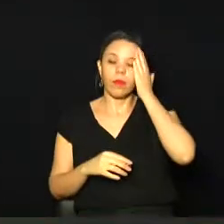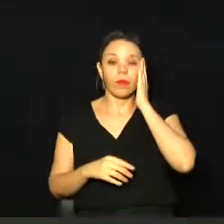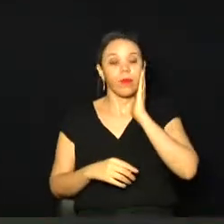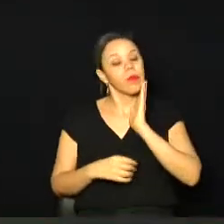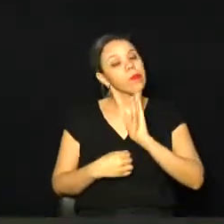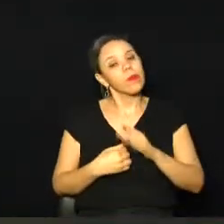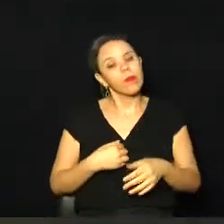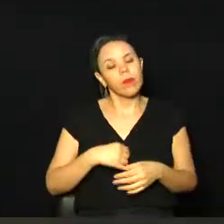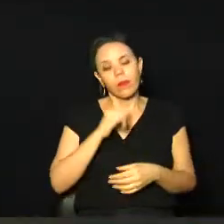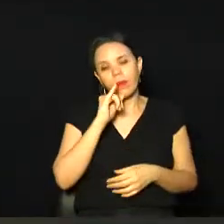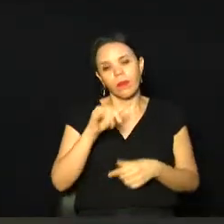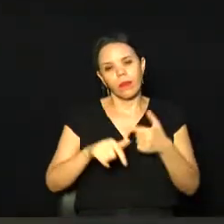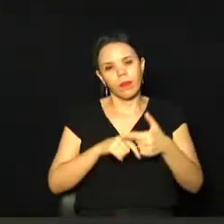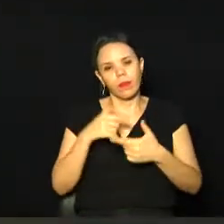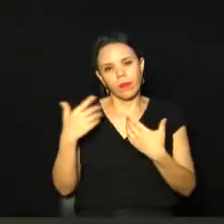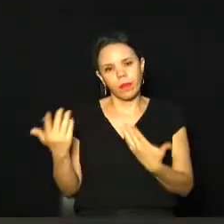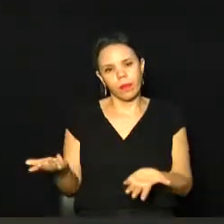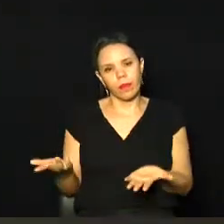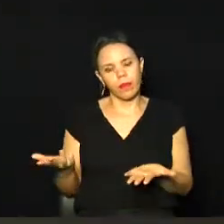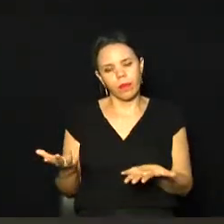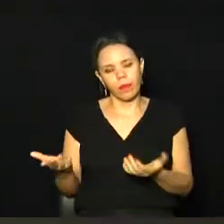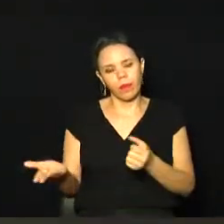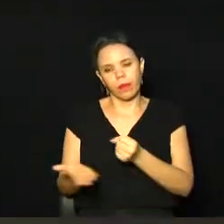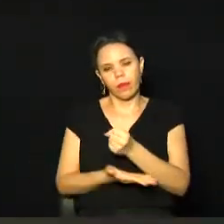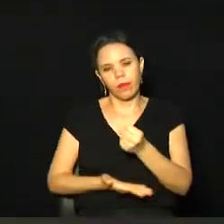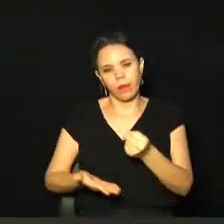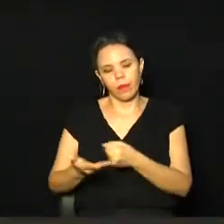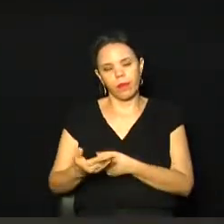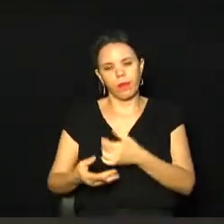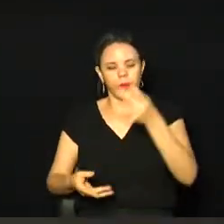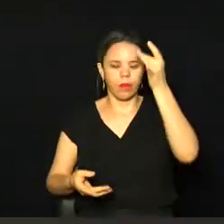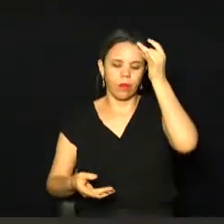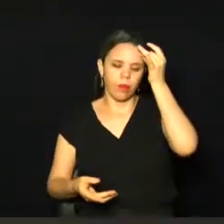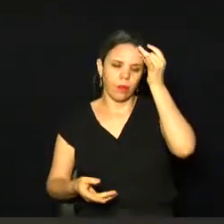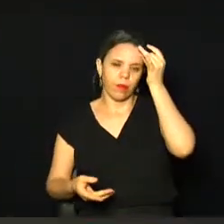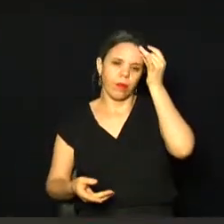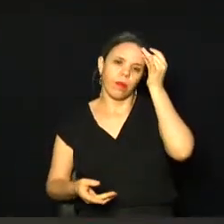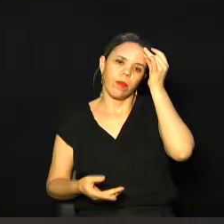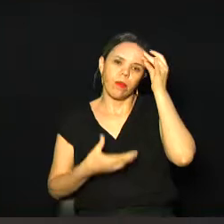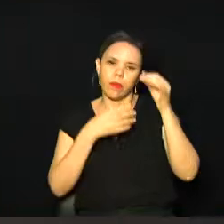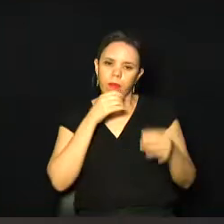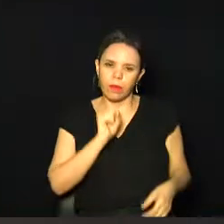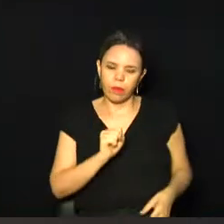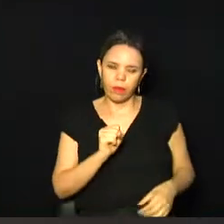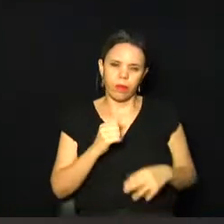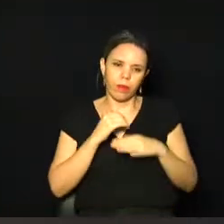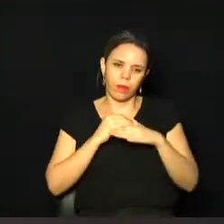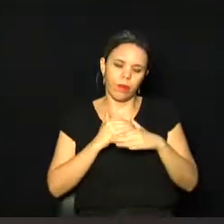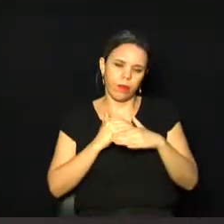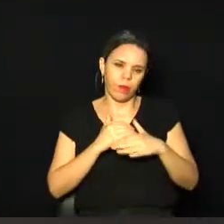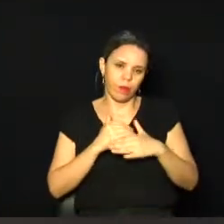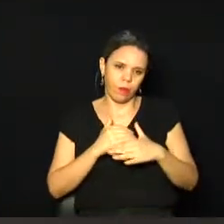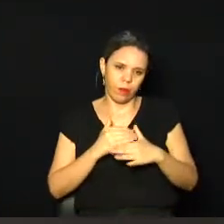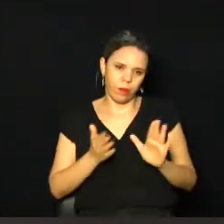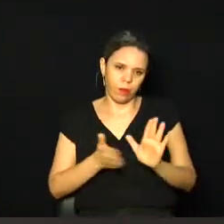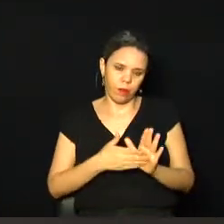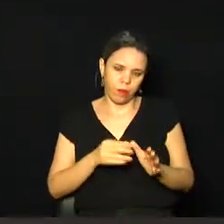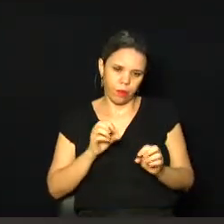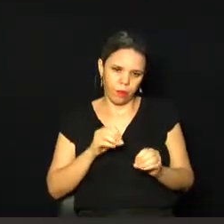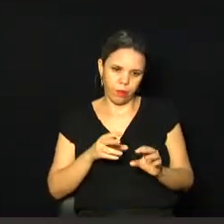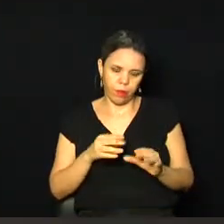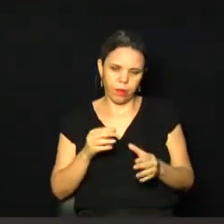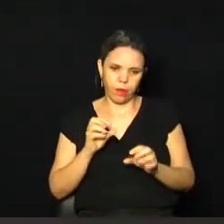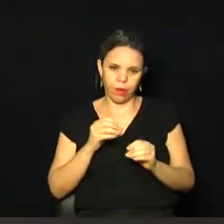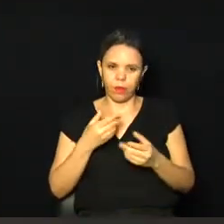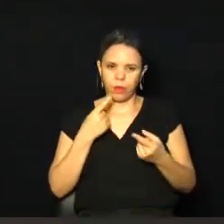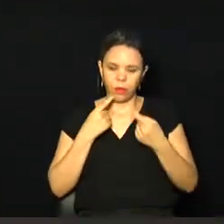E eu falo do nosso trabalho, muito baseado nas lições de Paulo Freire, que fala sobre a igualdade apostando numa educação para o